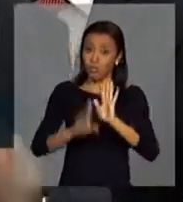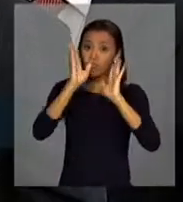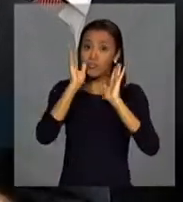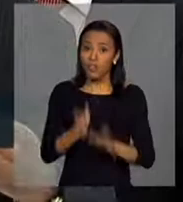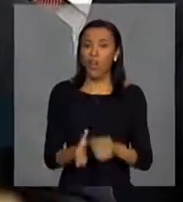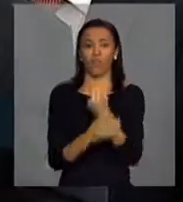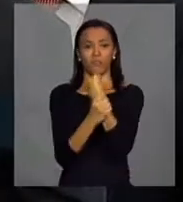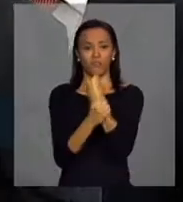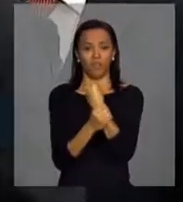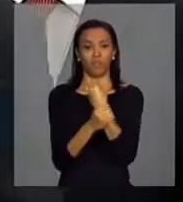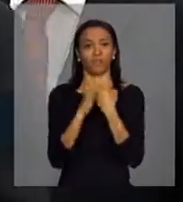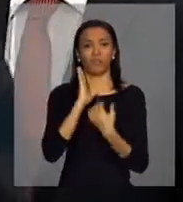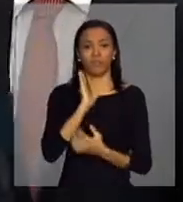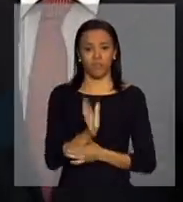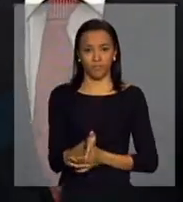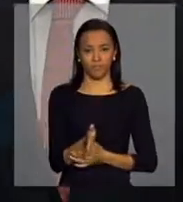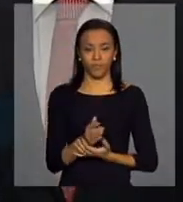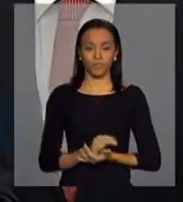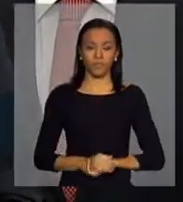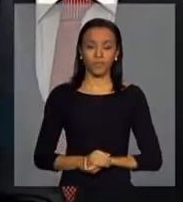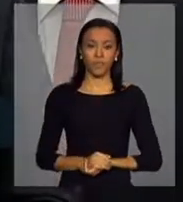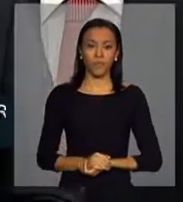e estão garantidos. Ministro,